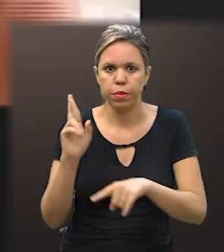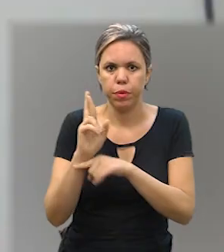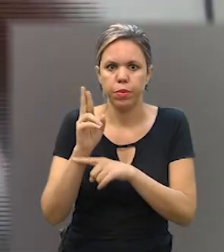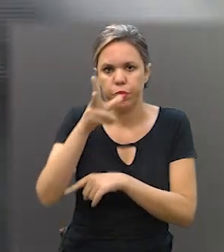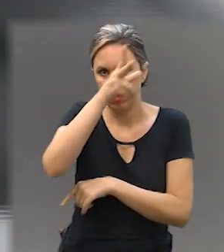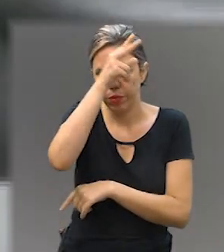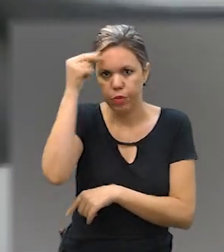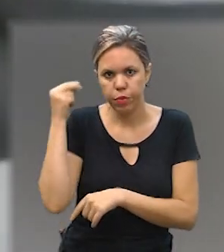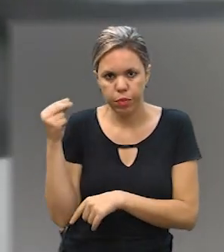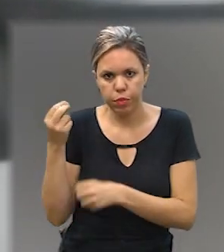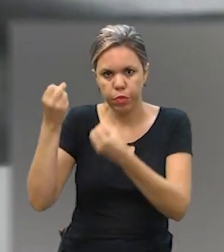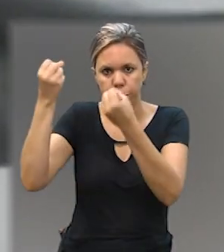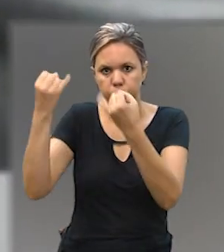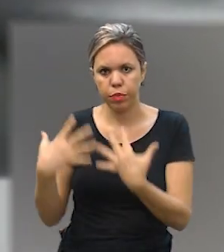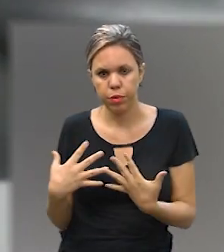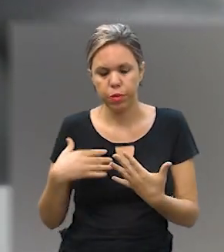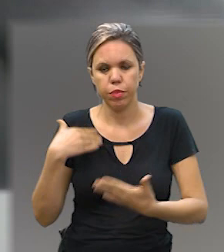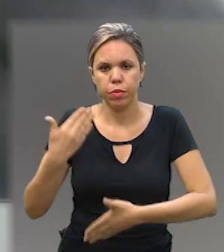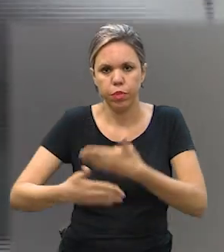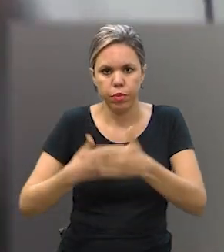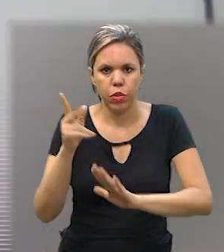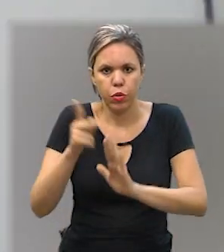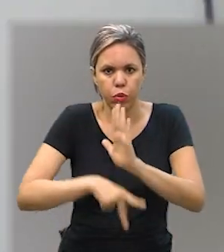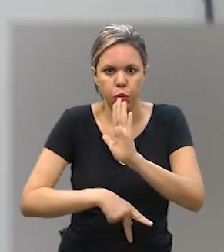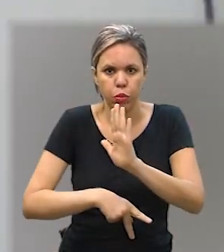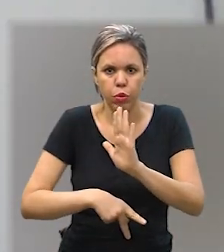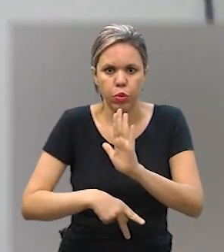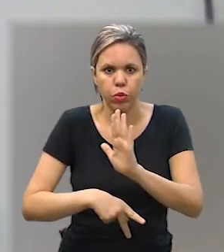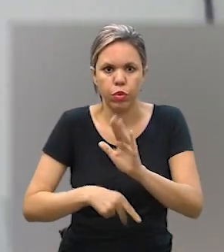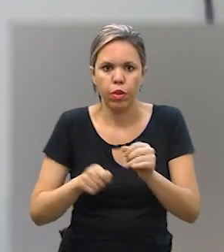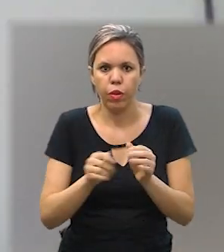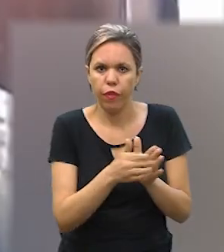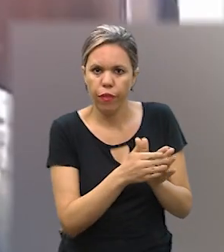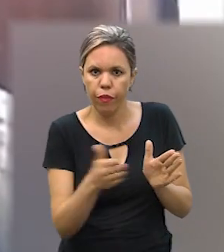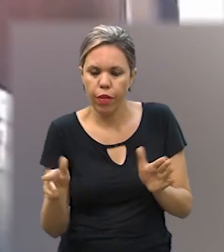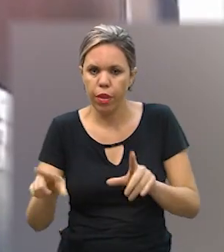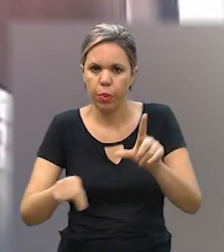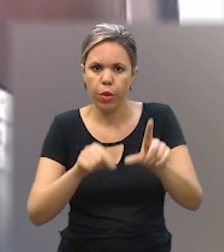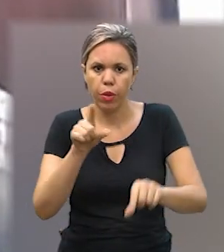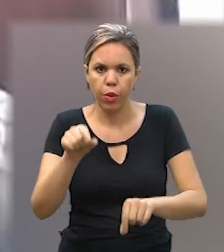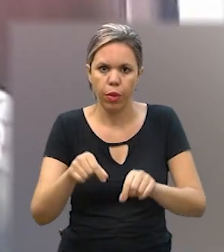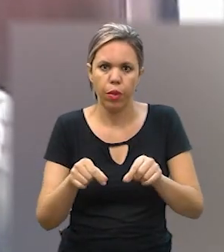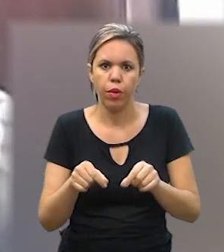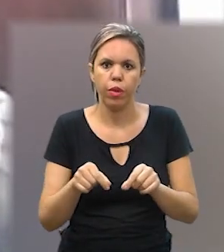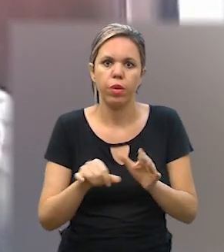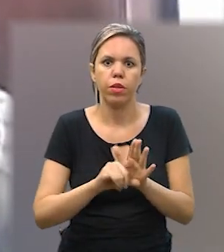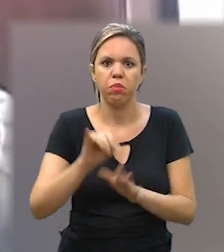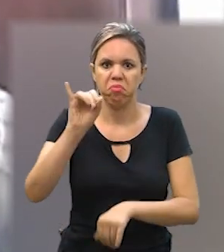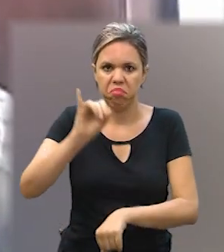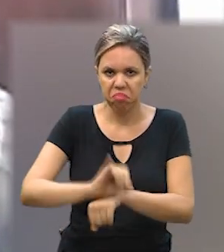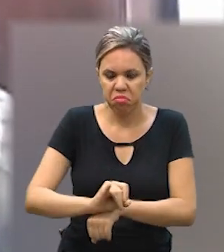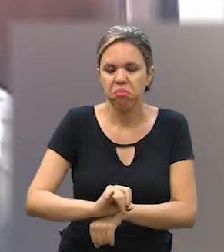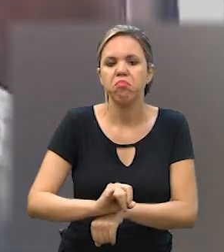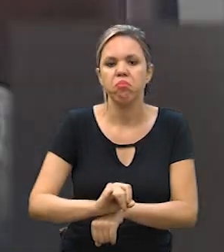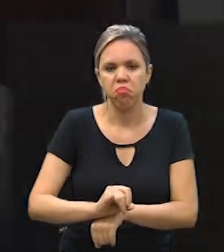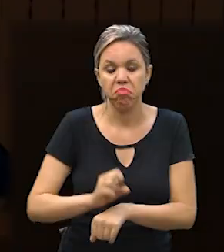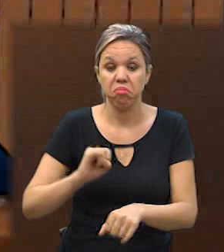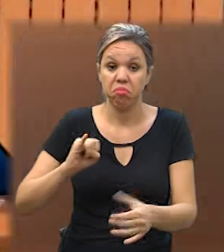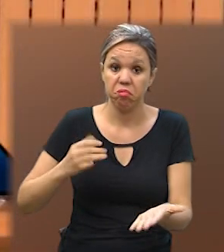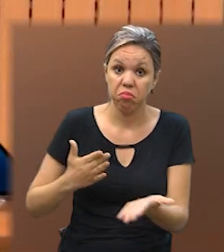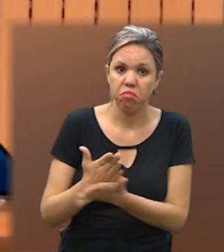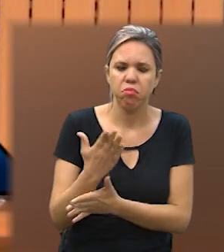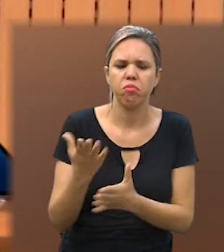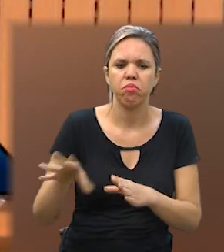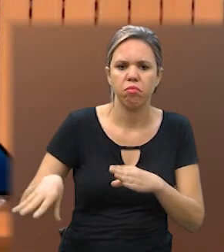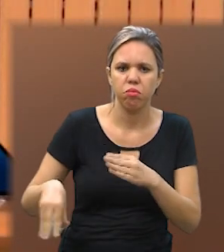Infância. Representantes da Prefeitura explicaram o andamento de um projeto que está em fase de seleção em edital internacional e,